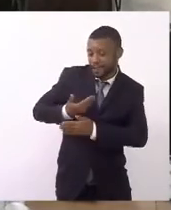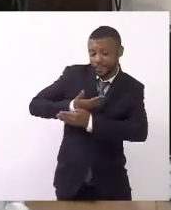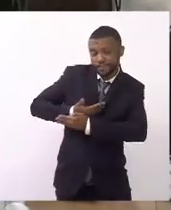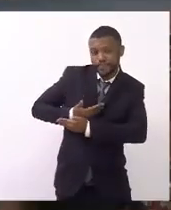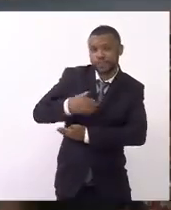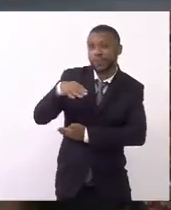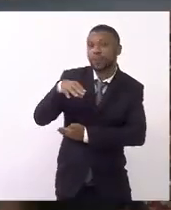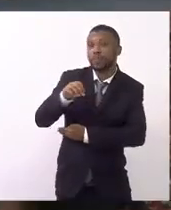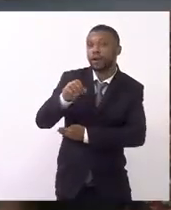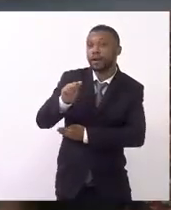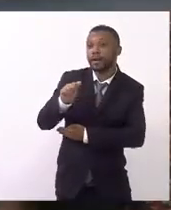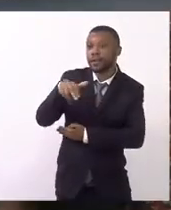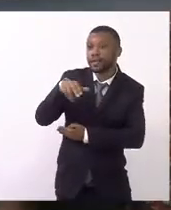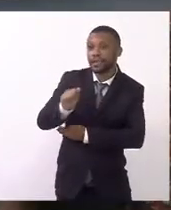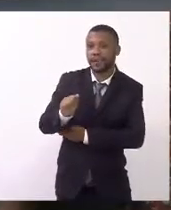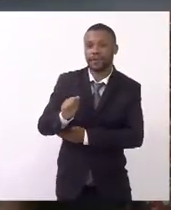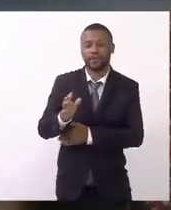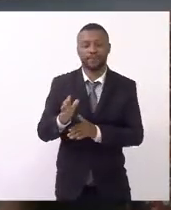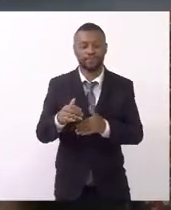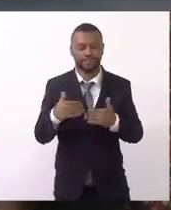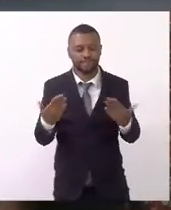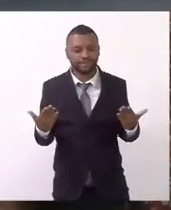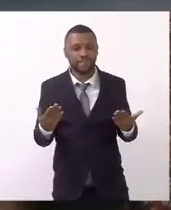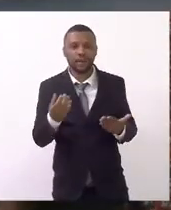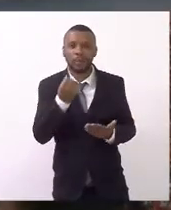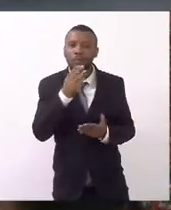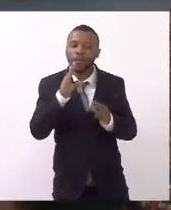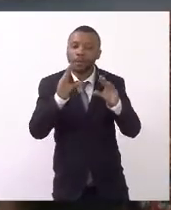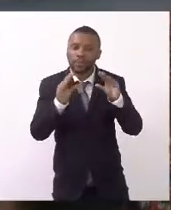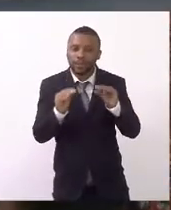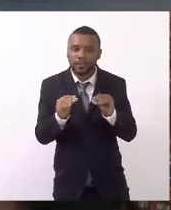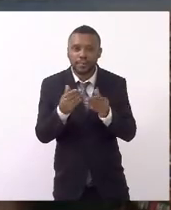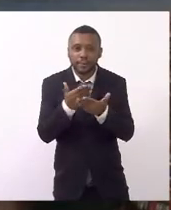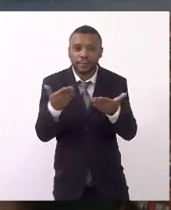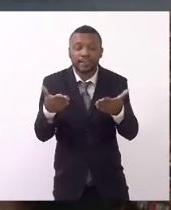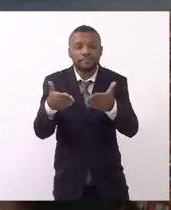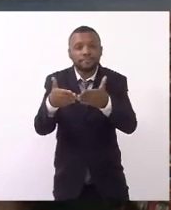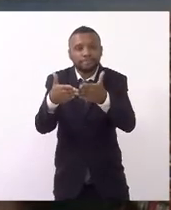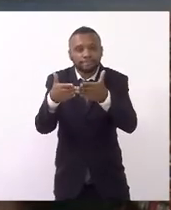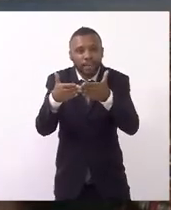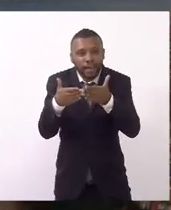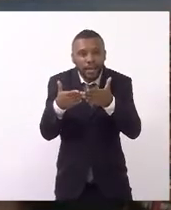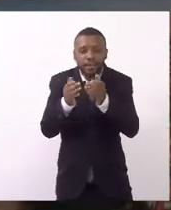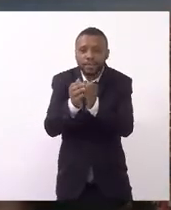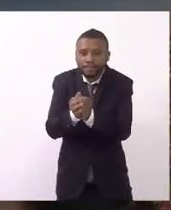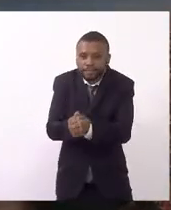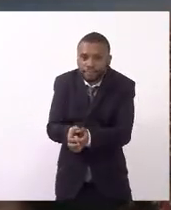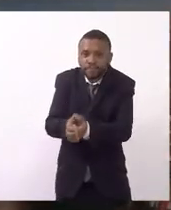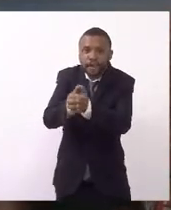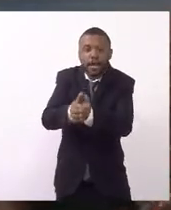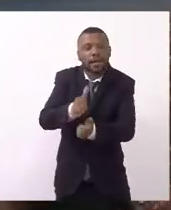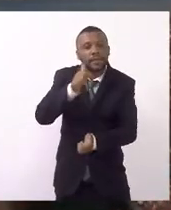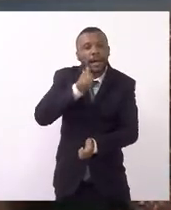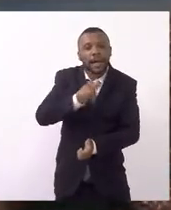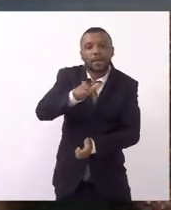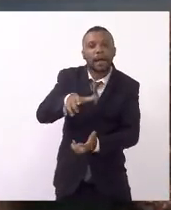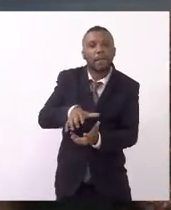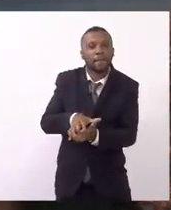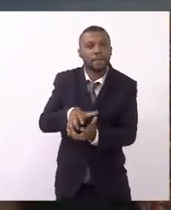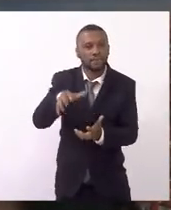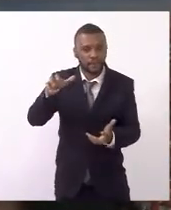gente boa noite se peço licença e a bença mesmas velhas